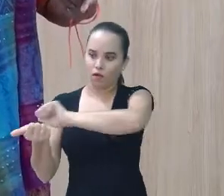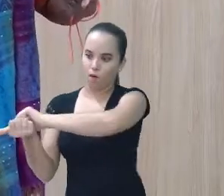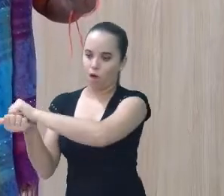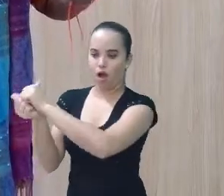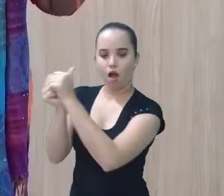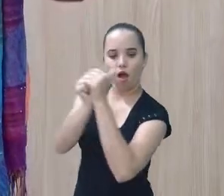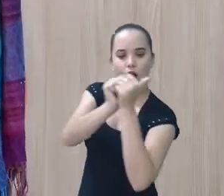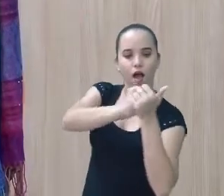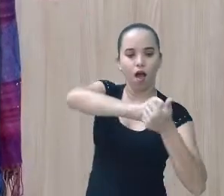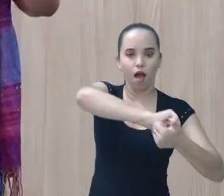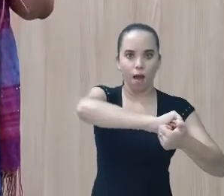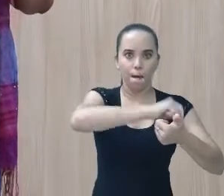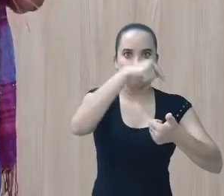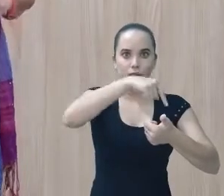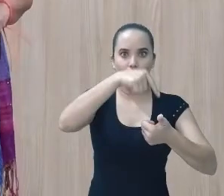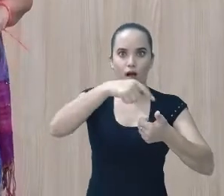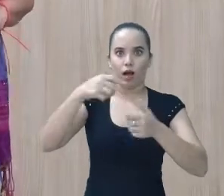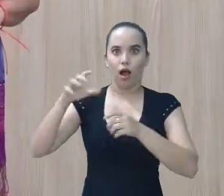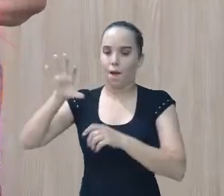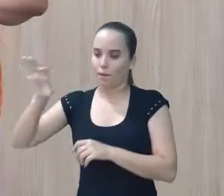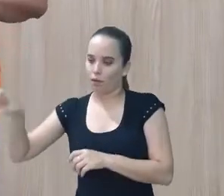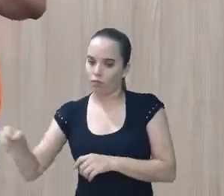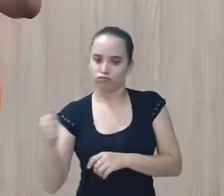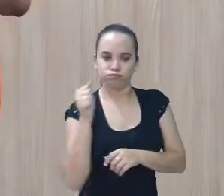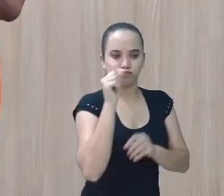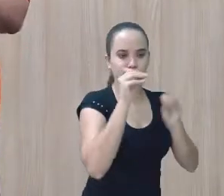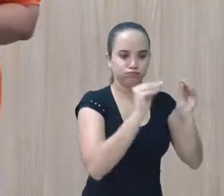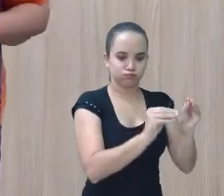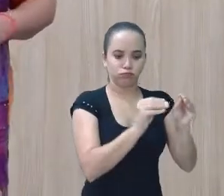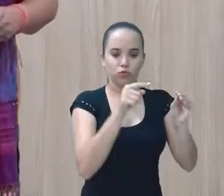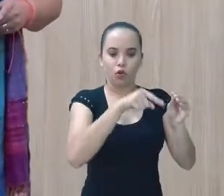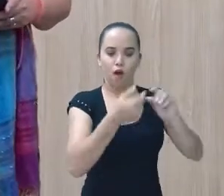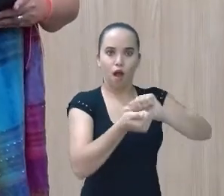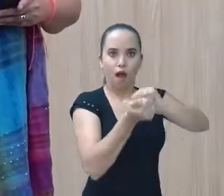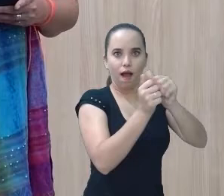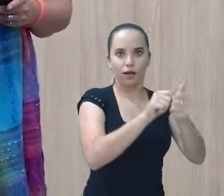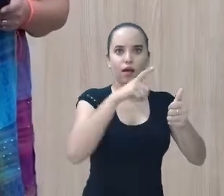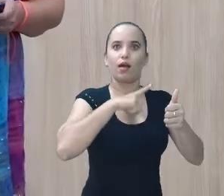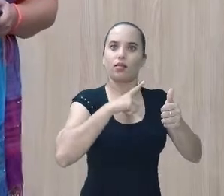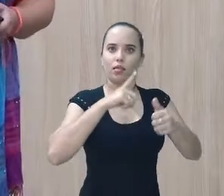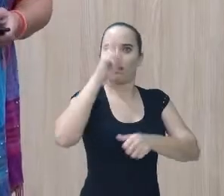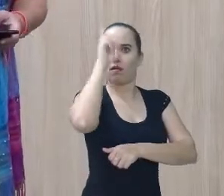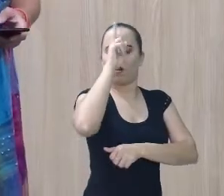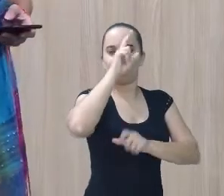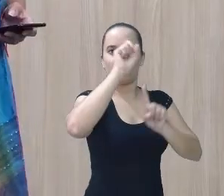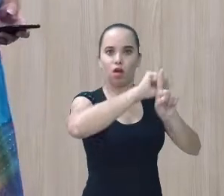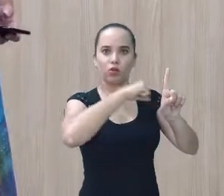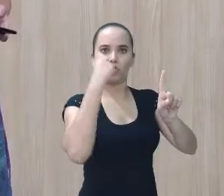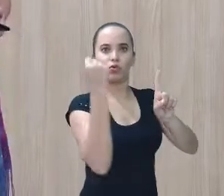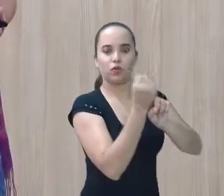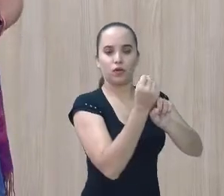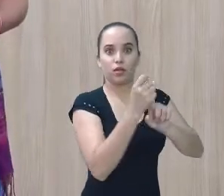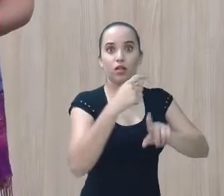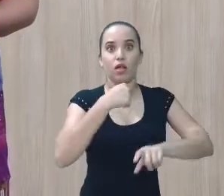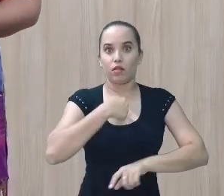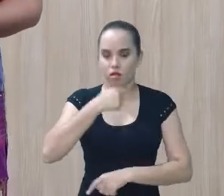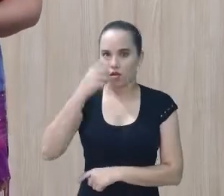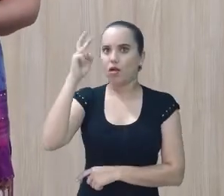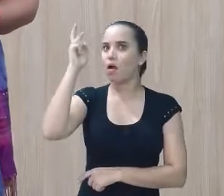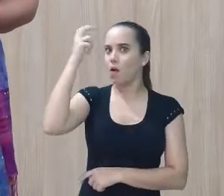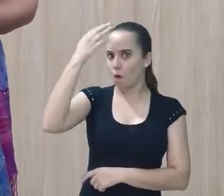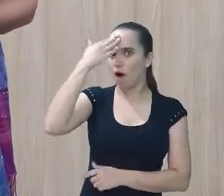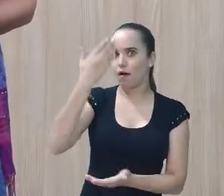adequação à sociedade, à história da sociedade. E eu acho muito